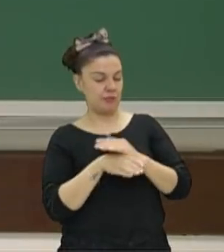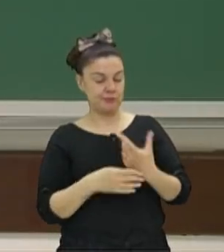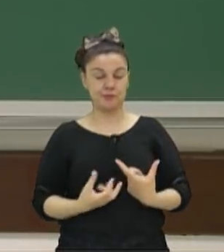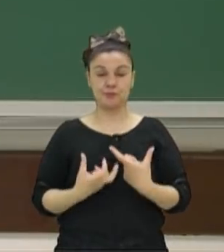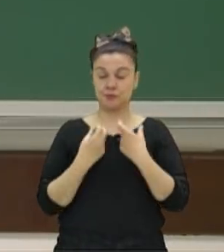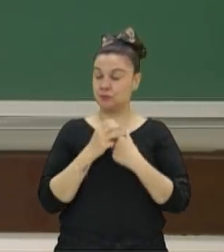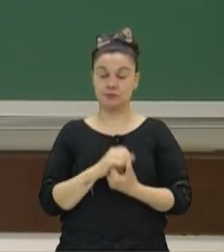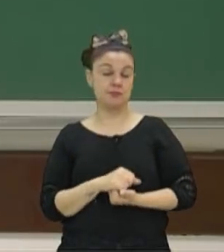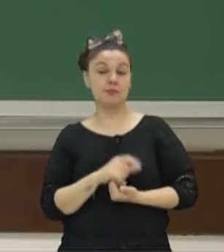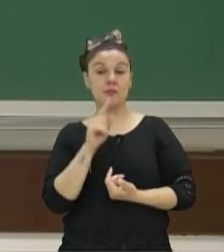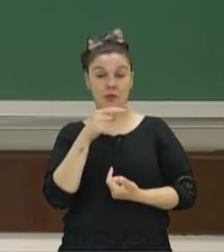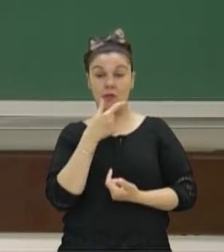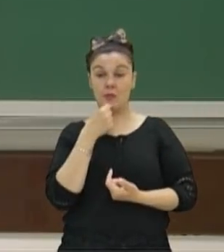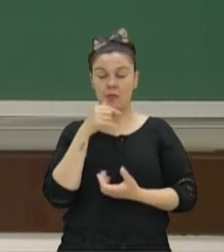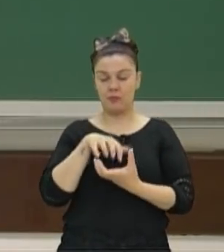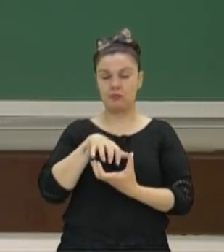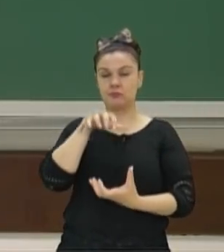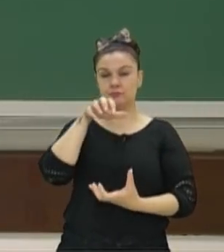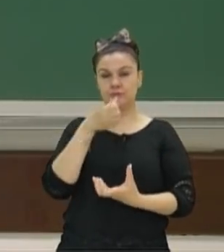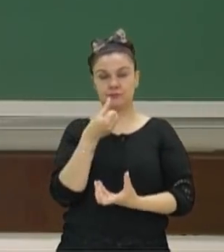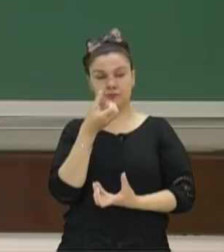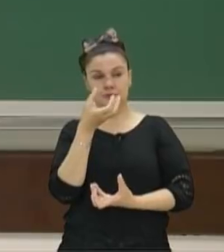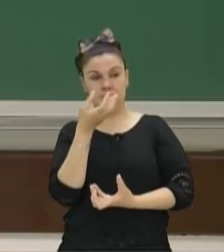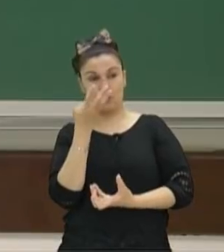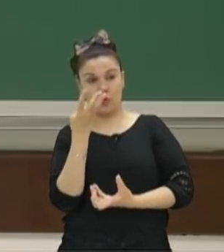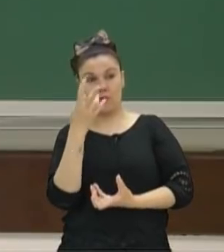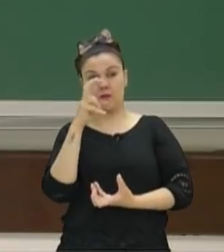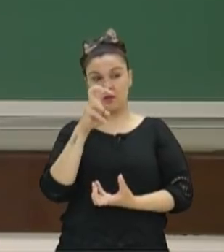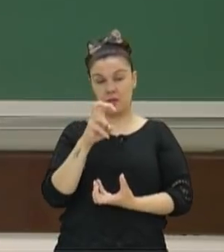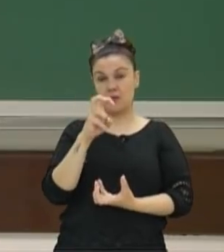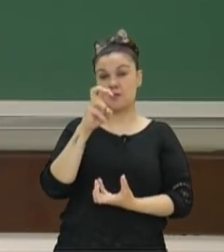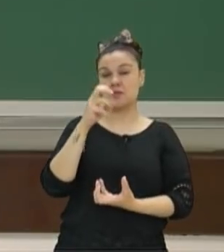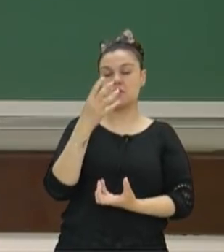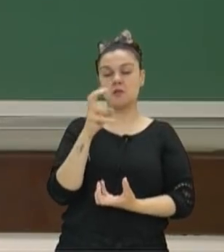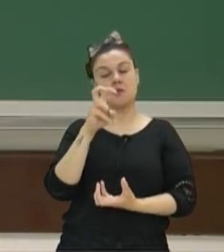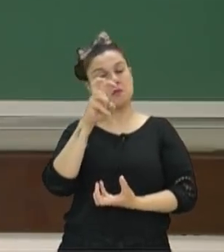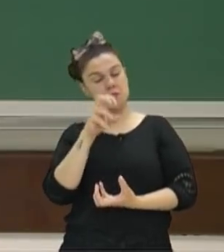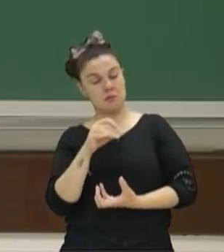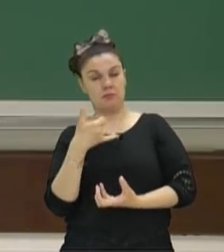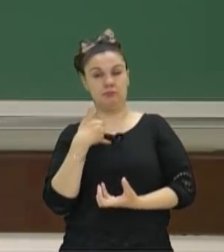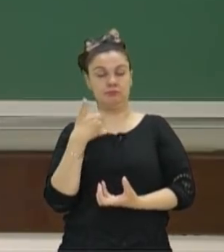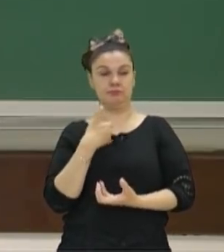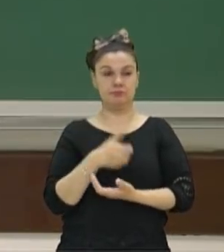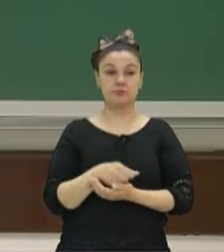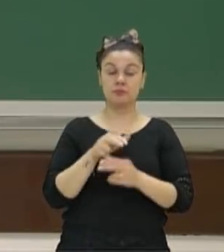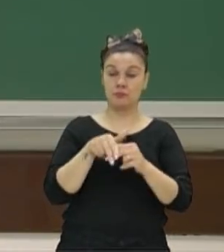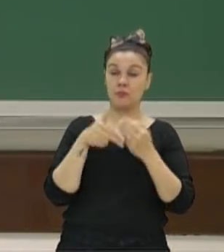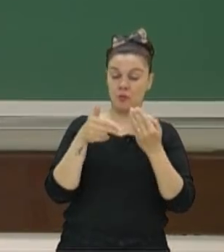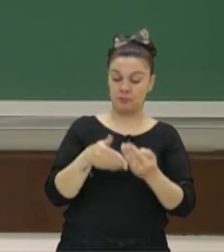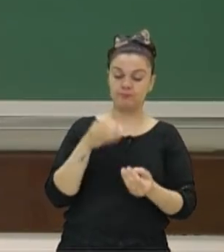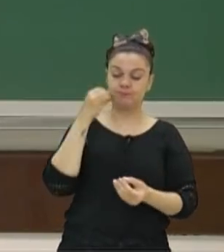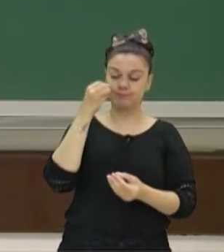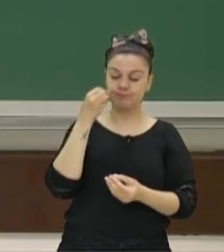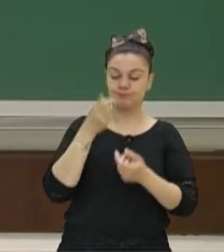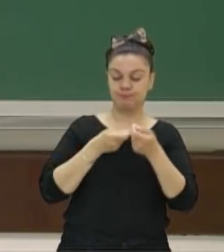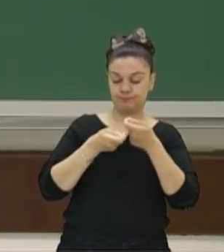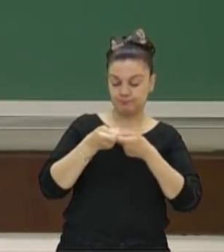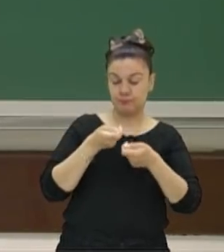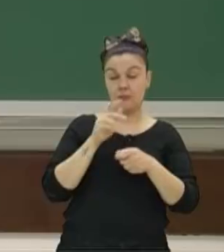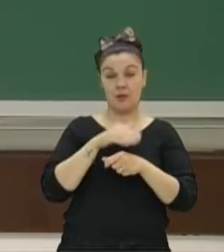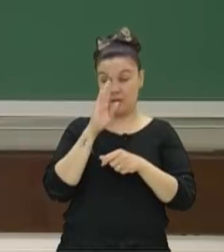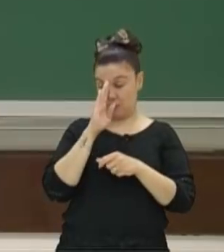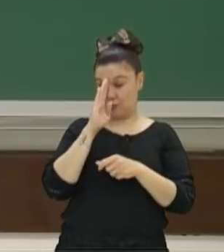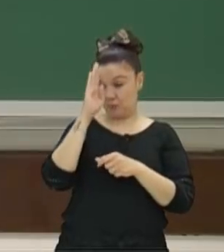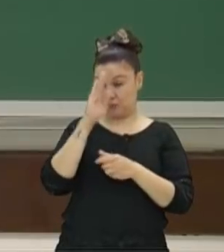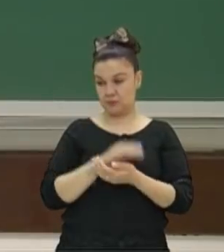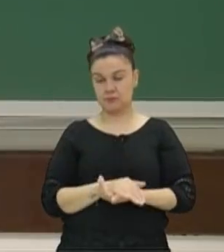câncer de próstata. É mais comum depois dos 45, 50 anos de idade. Para isso, exames de rotina são